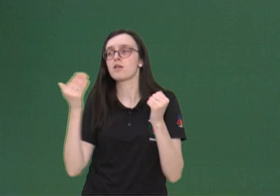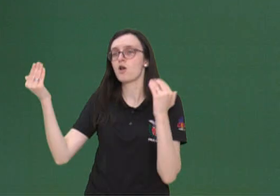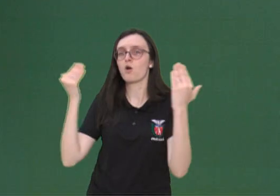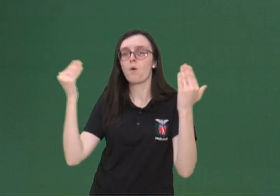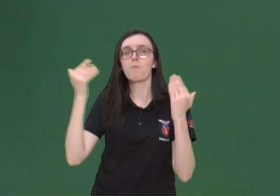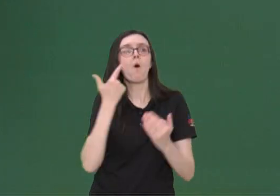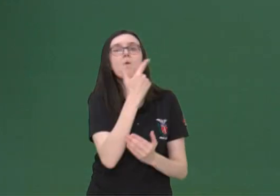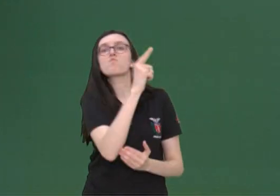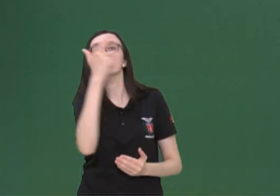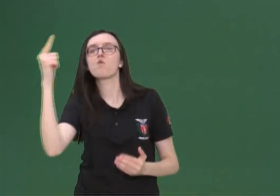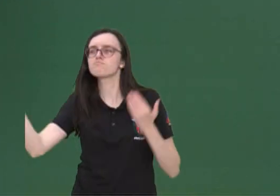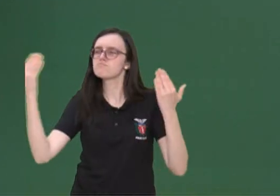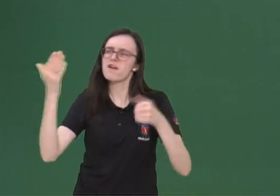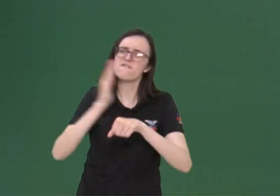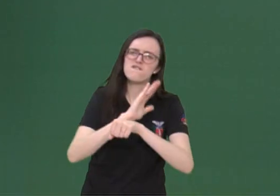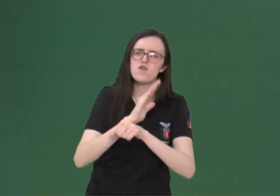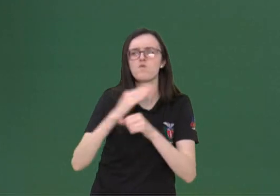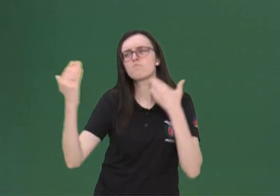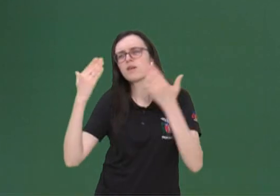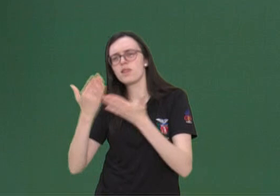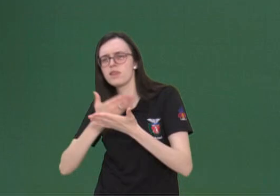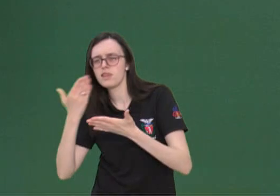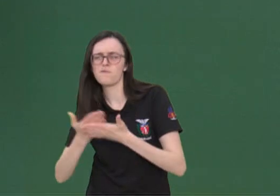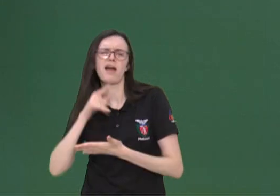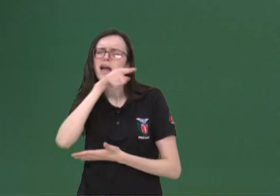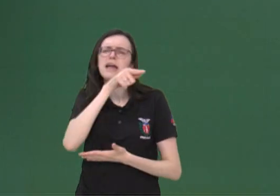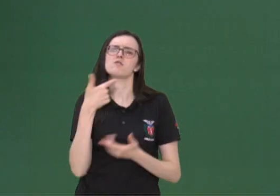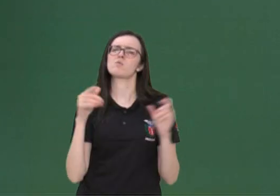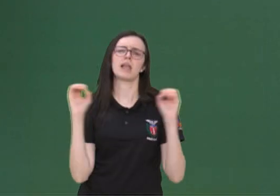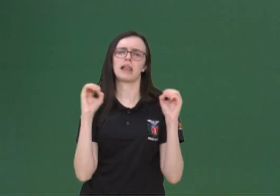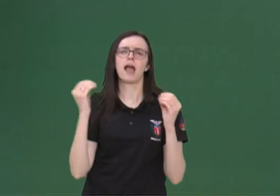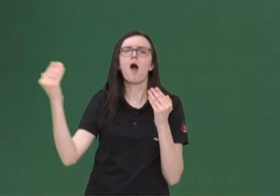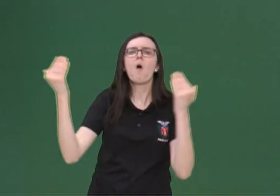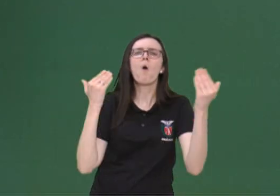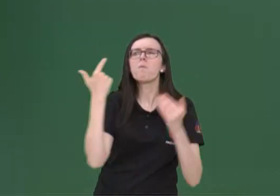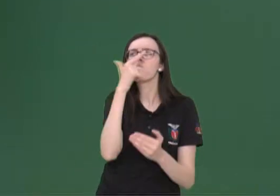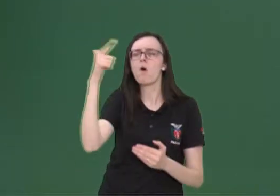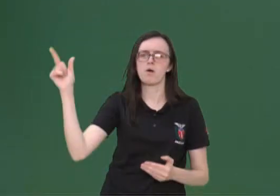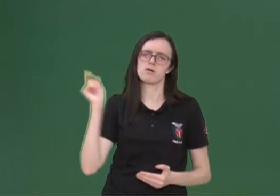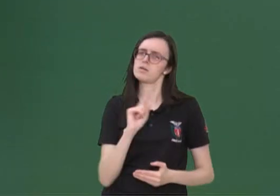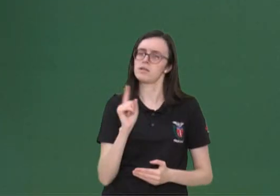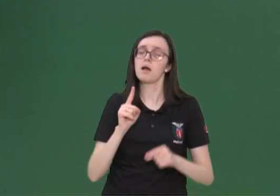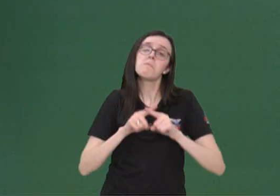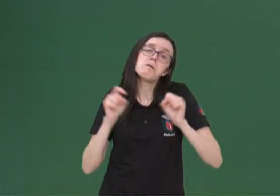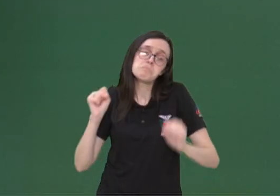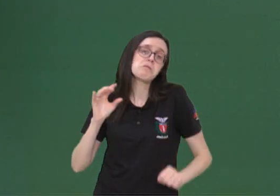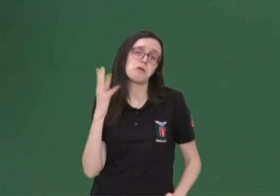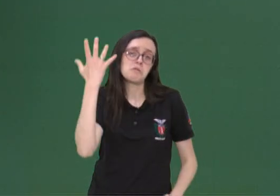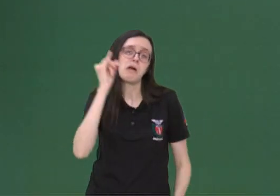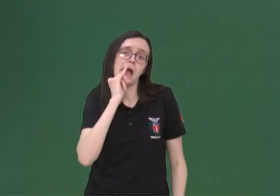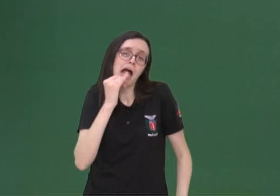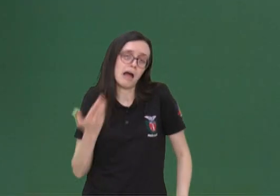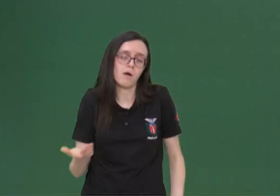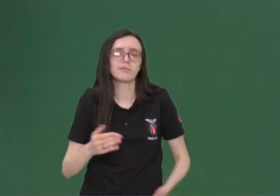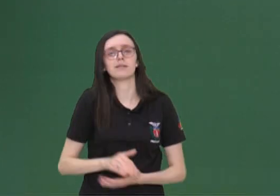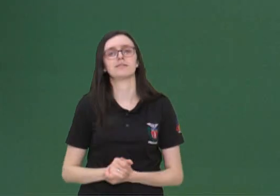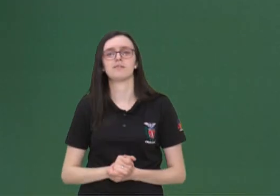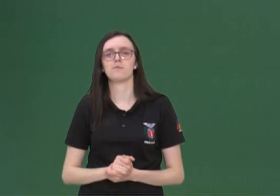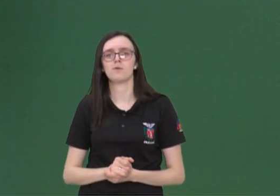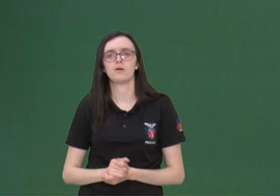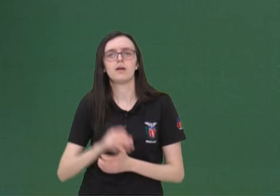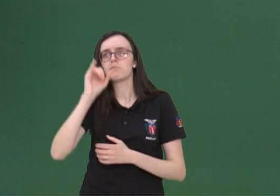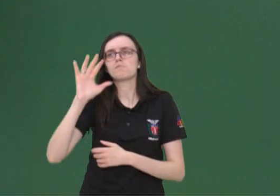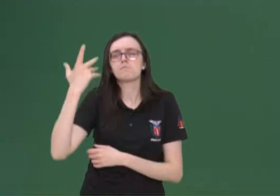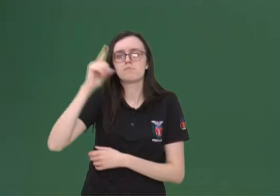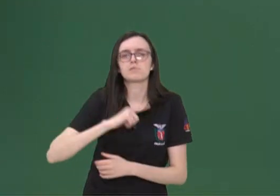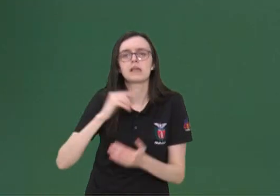comparações a outras obras e metáforas. Não aconteceu aqui no La Casa de Papel, mas poderia, por exemplo, haver